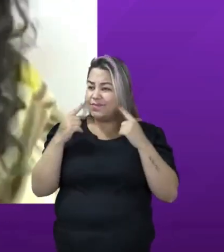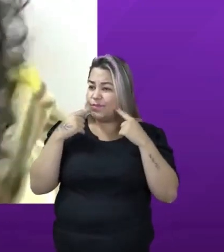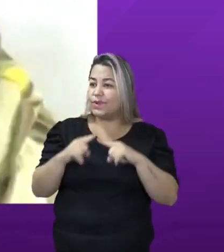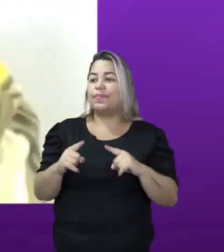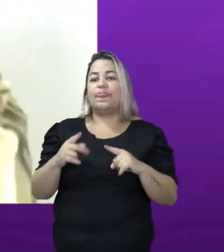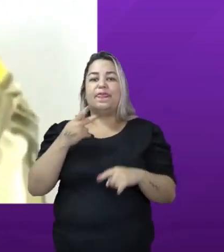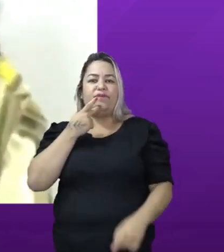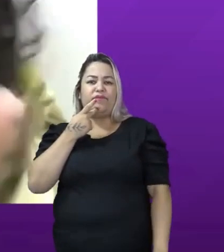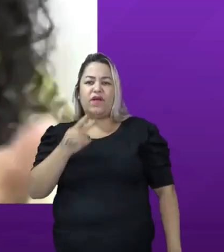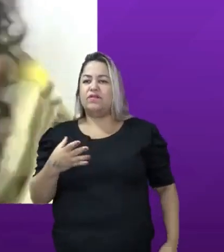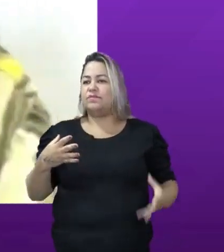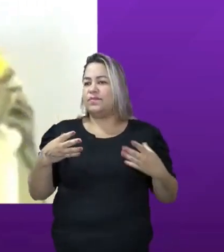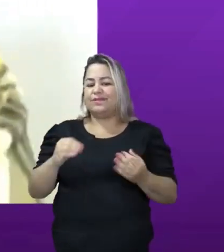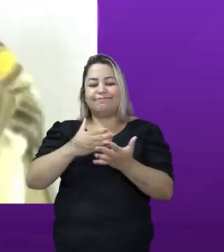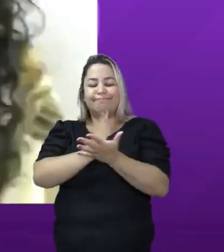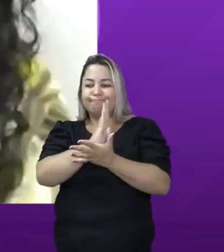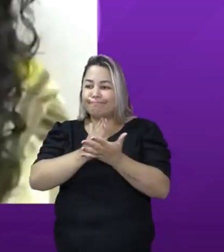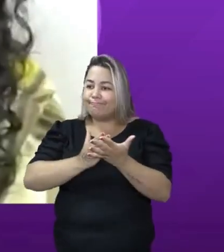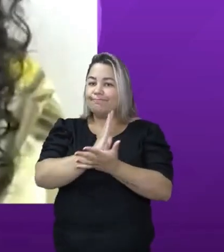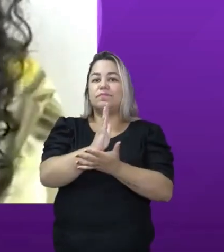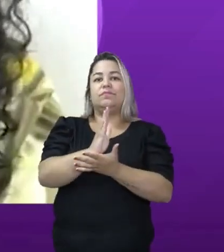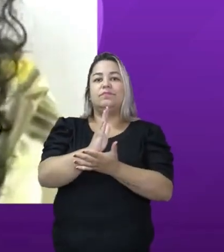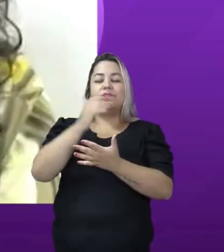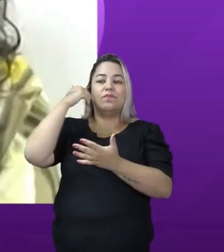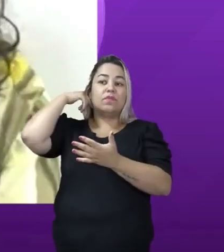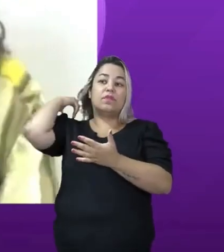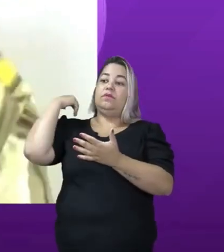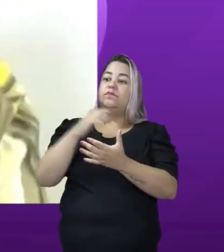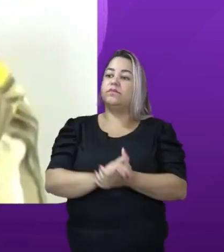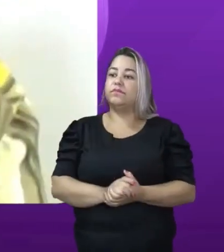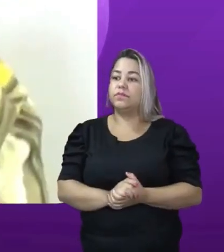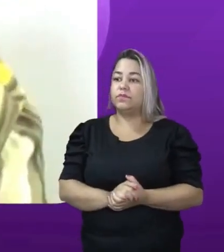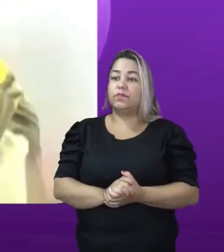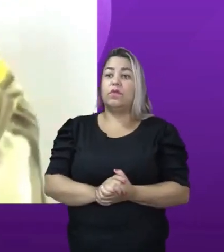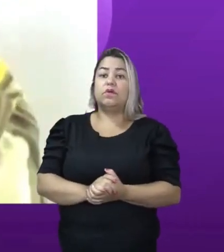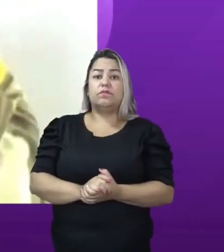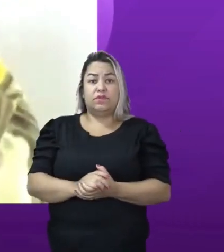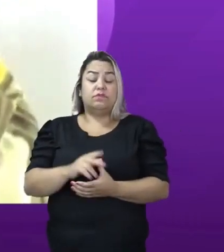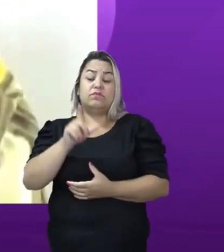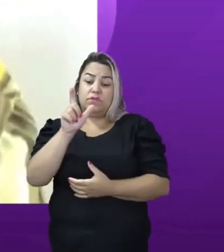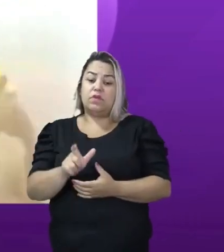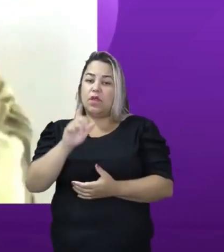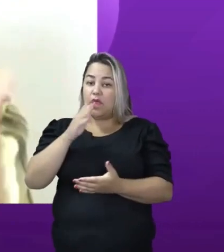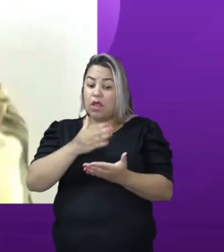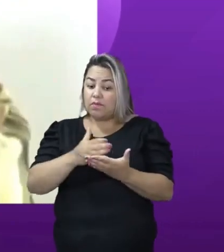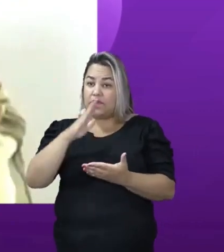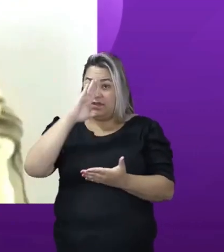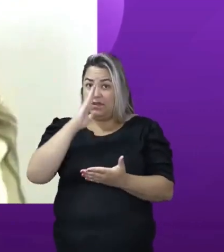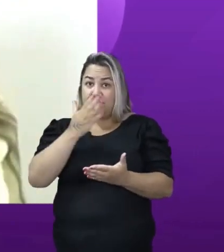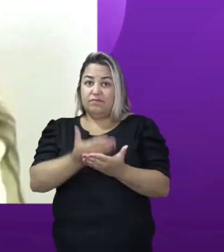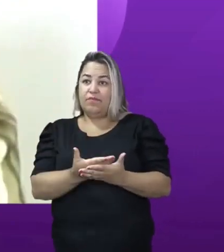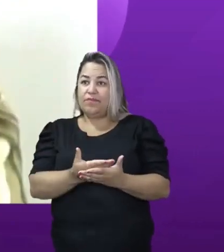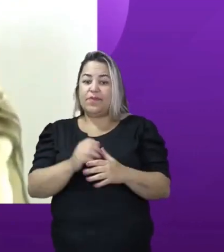fala demais, é chata demais, birrenta demais. Aí chega uma hora que você começa a acreditar em tudo isso e para de ser